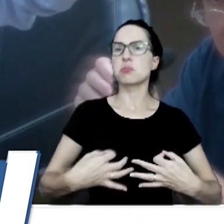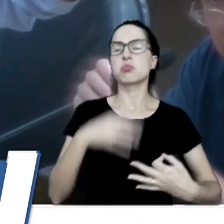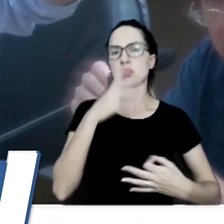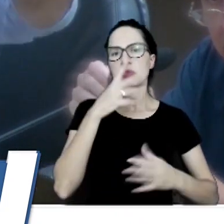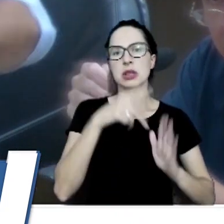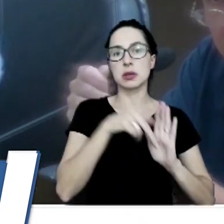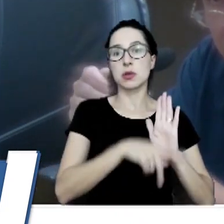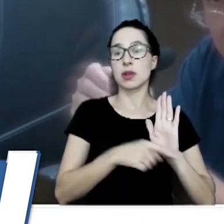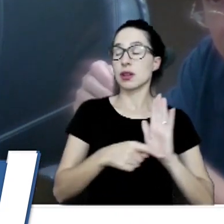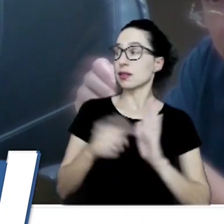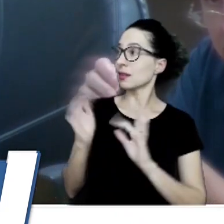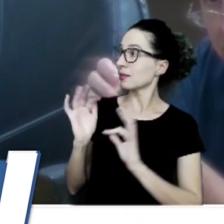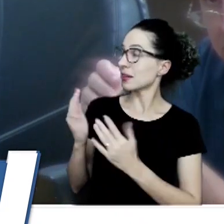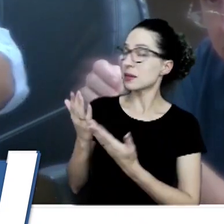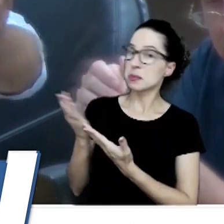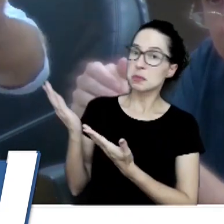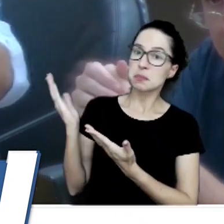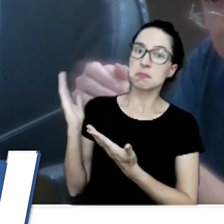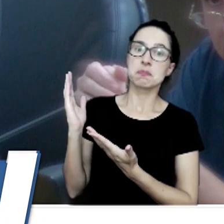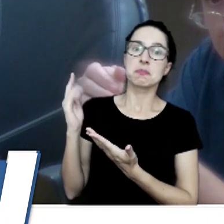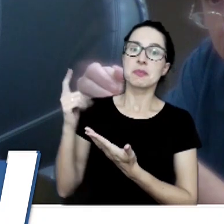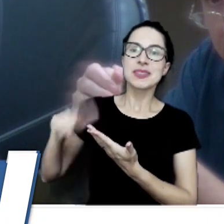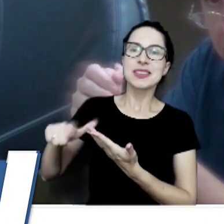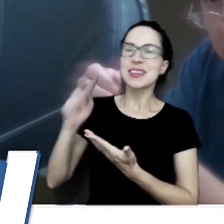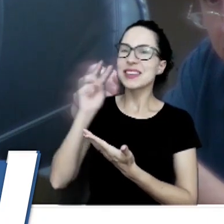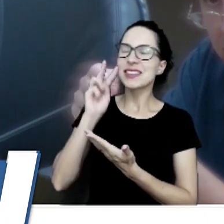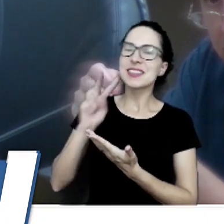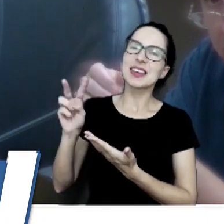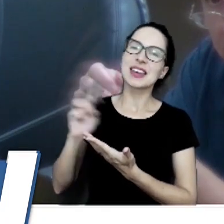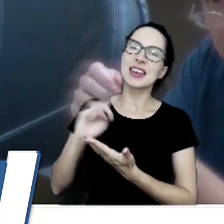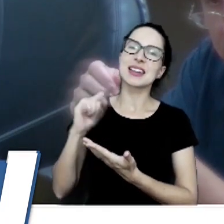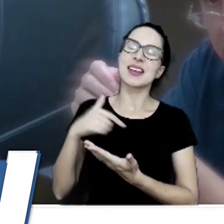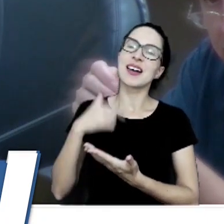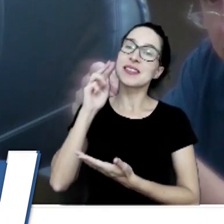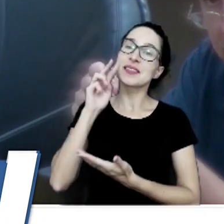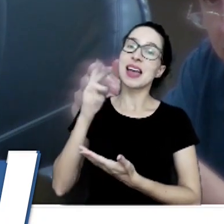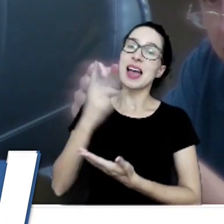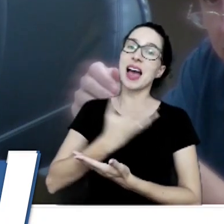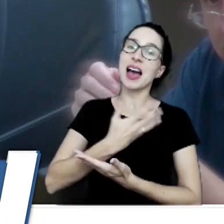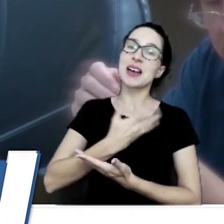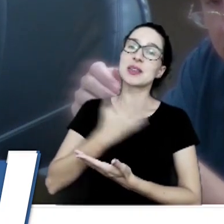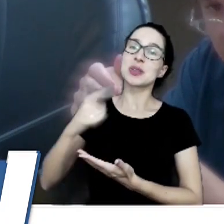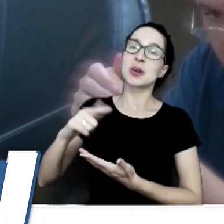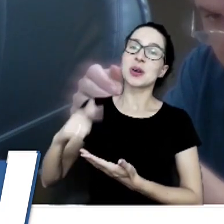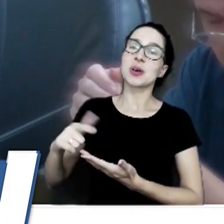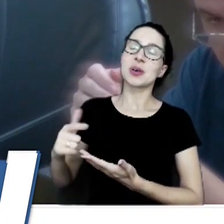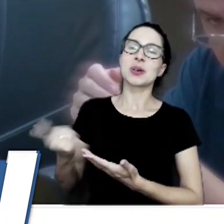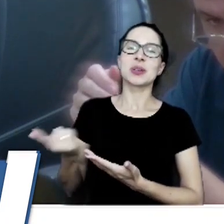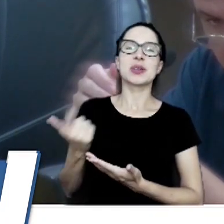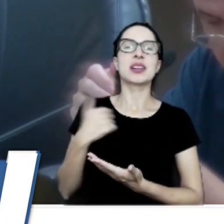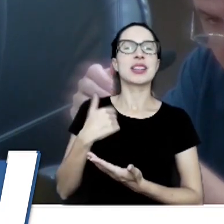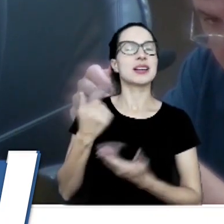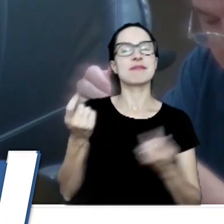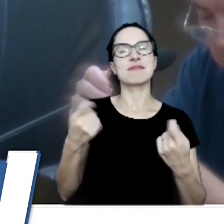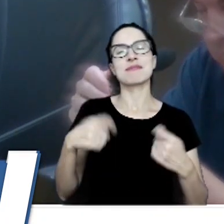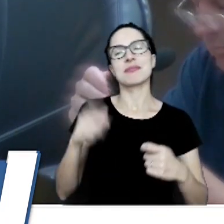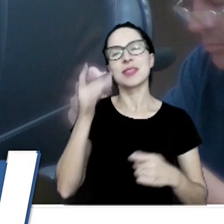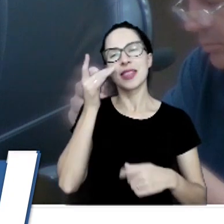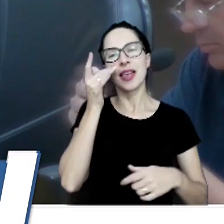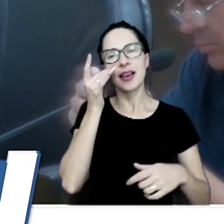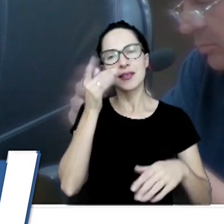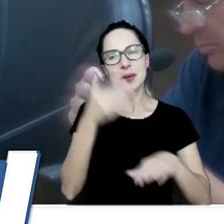está fixado na Lei 1319, 2014, até acreditava um pouco mais que 60 meses ou 5